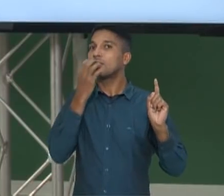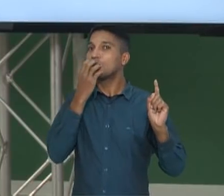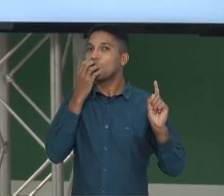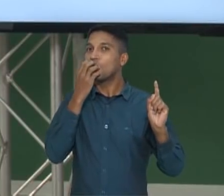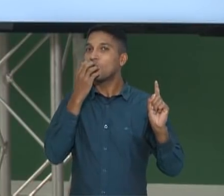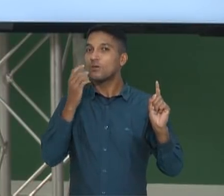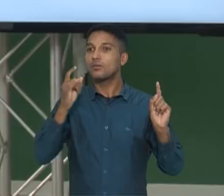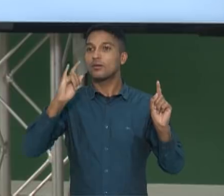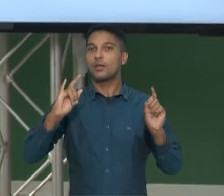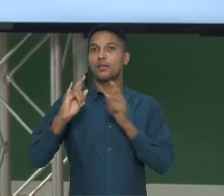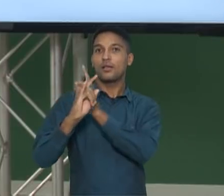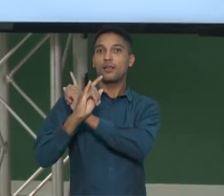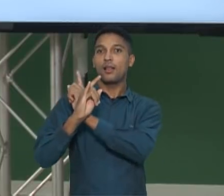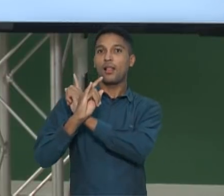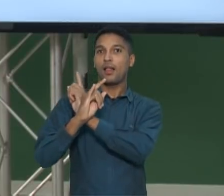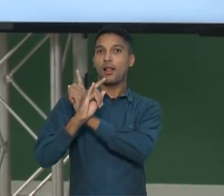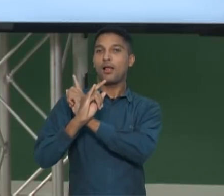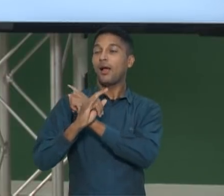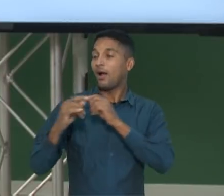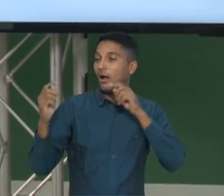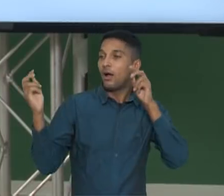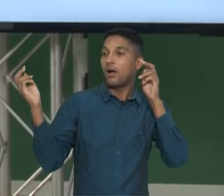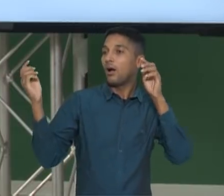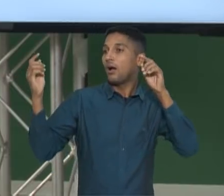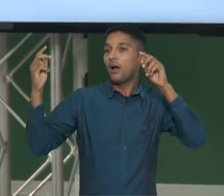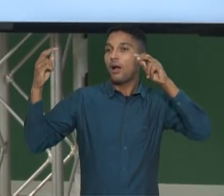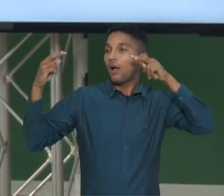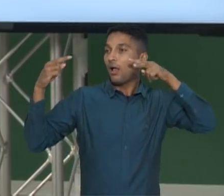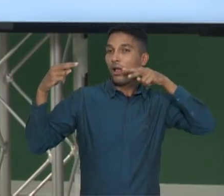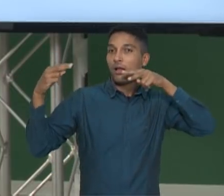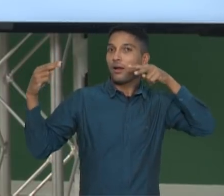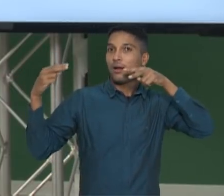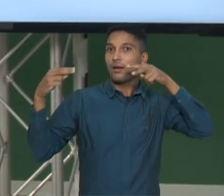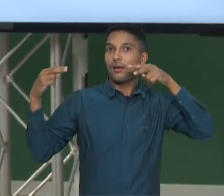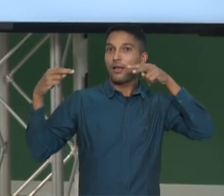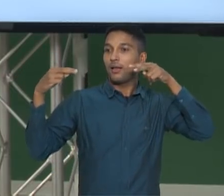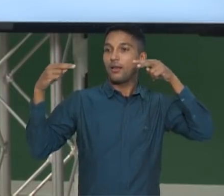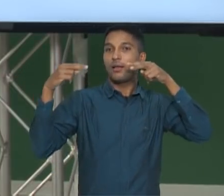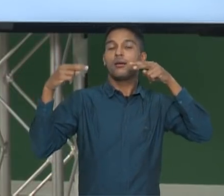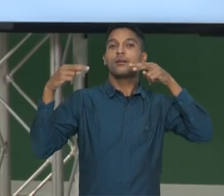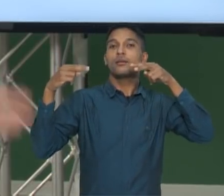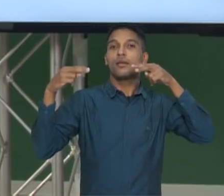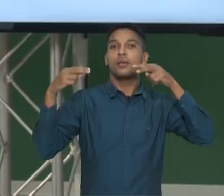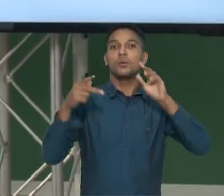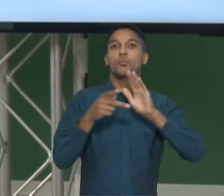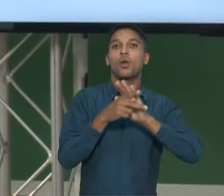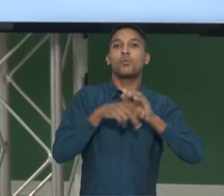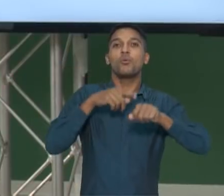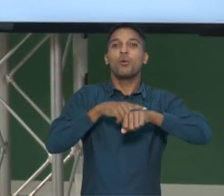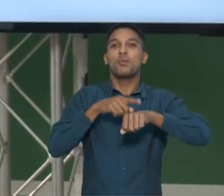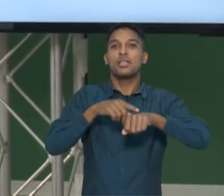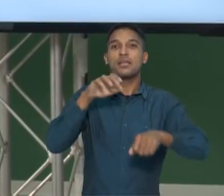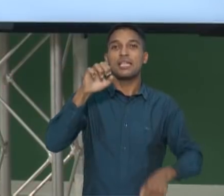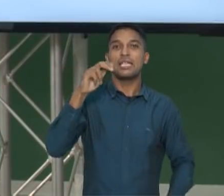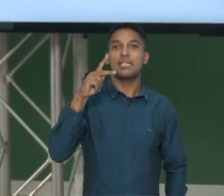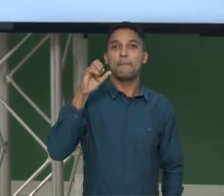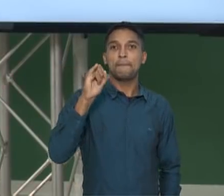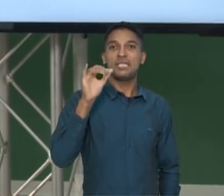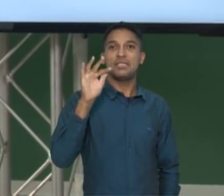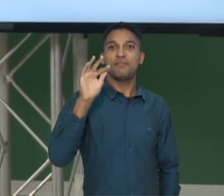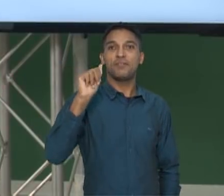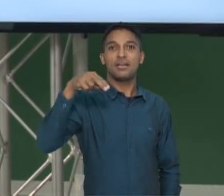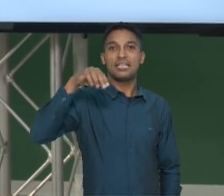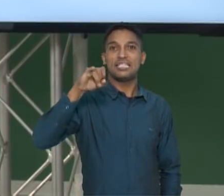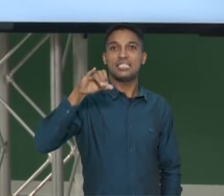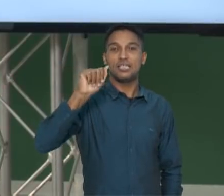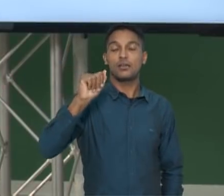momento ali de troca interativa, meio que espiritual, né, naquele momento de epifania, de revelação. Então, tudo isso nós sabemos. Por quê?